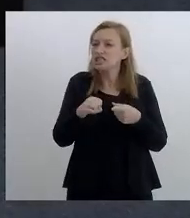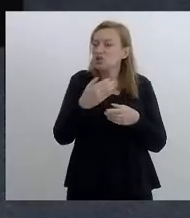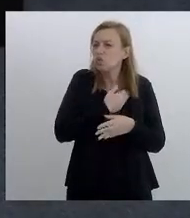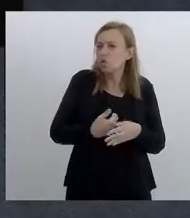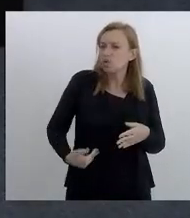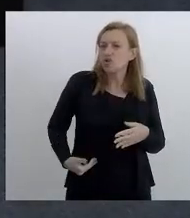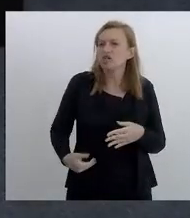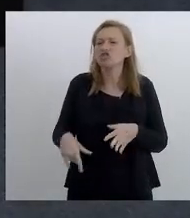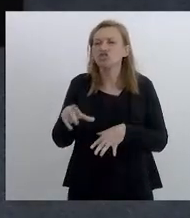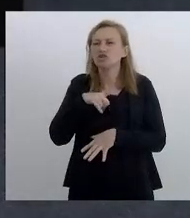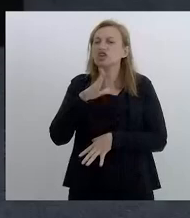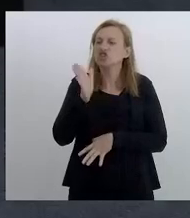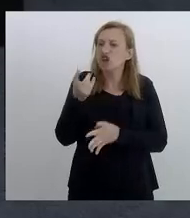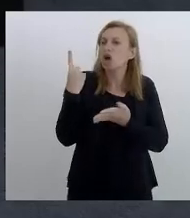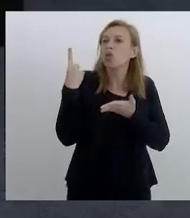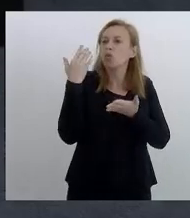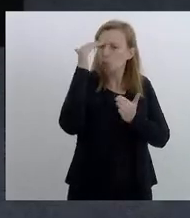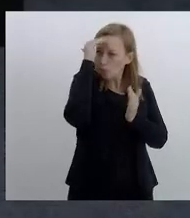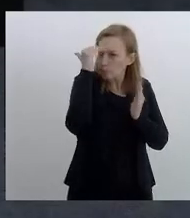já tivesse cumprido